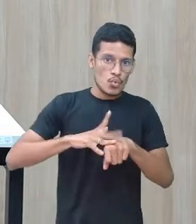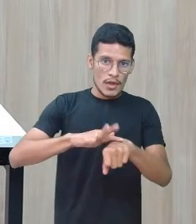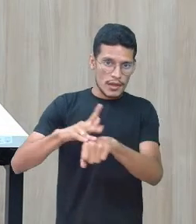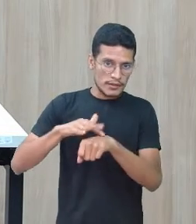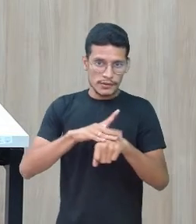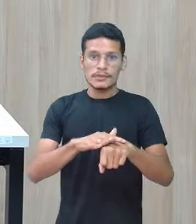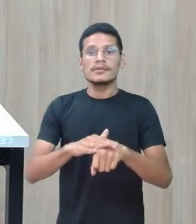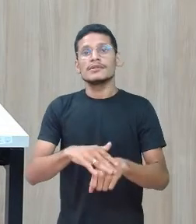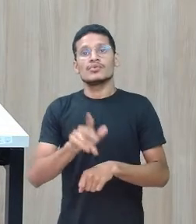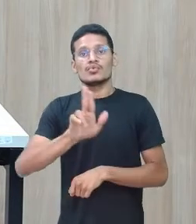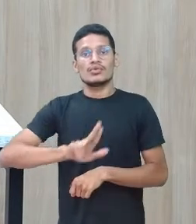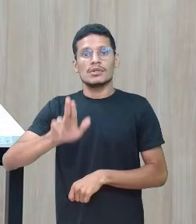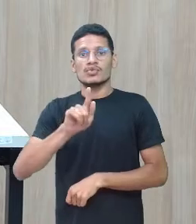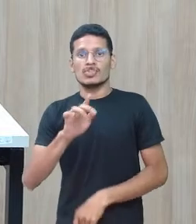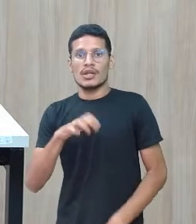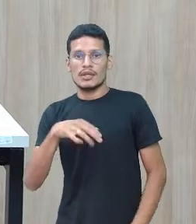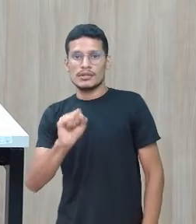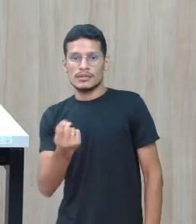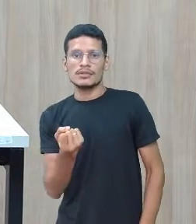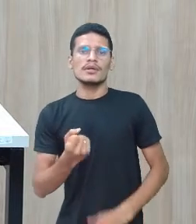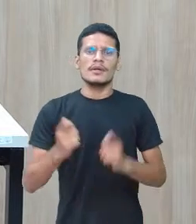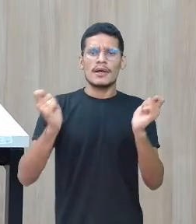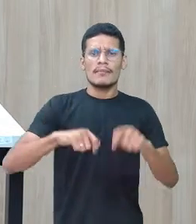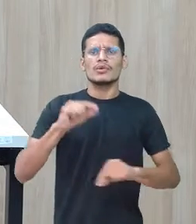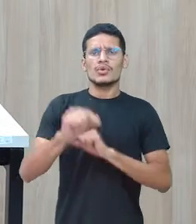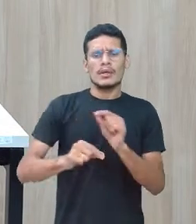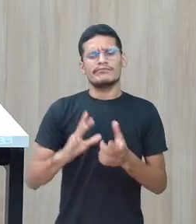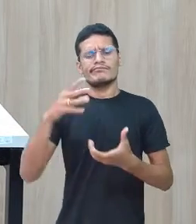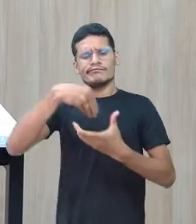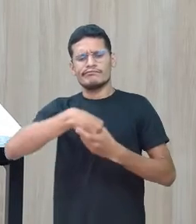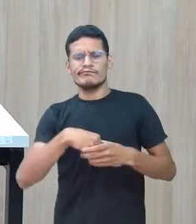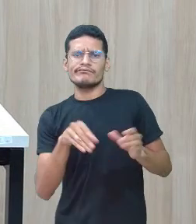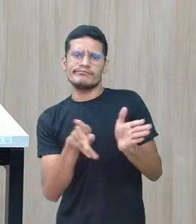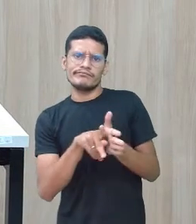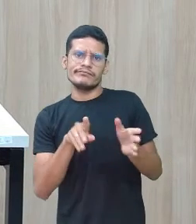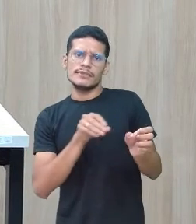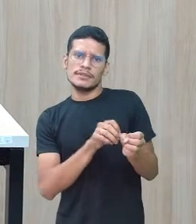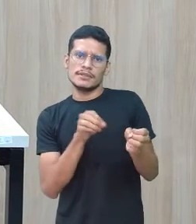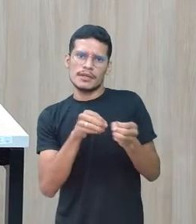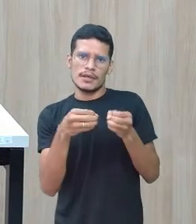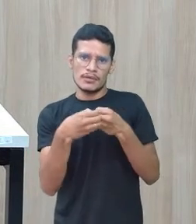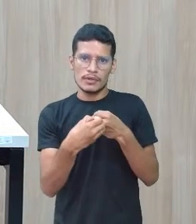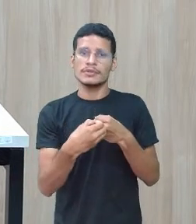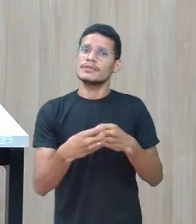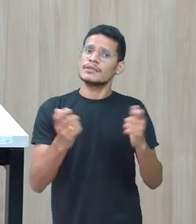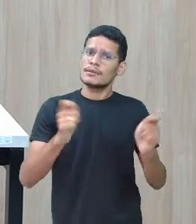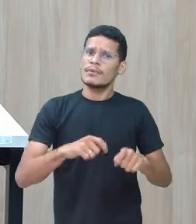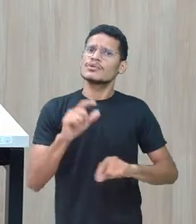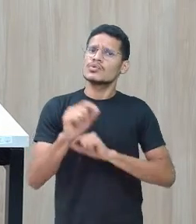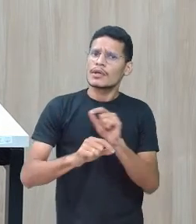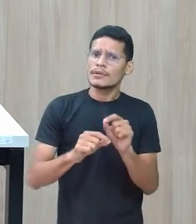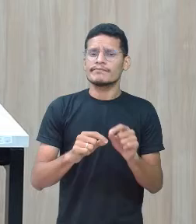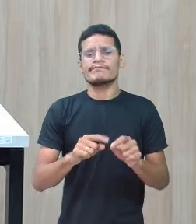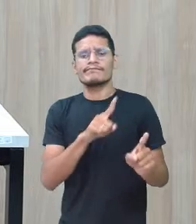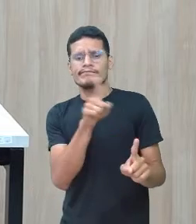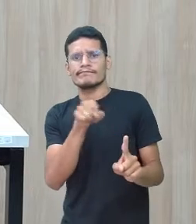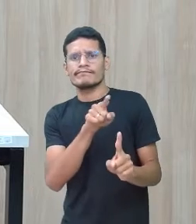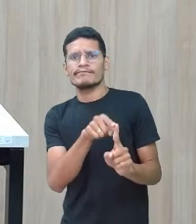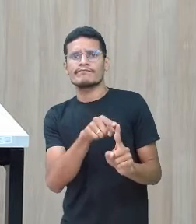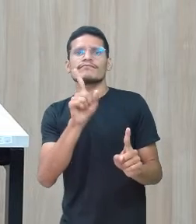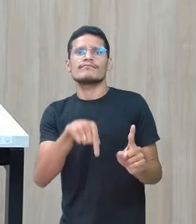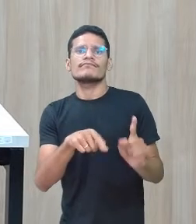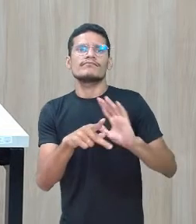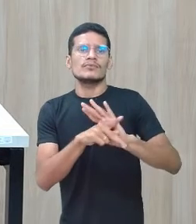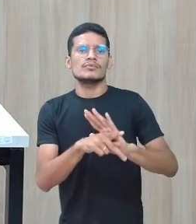utilizado genes, esses genes vão funcionar no interior das células para que possa, com o grande objetivo de